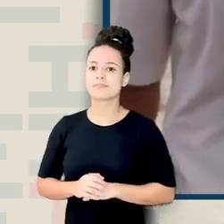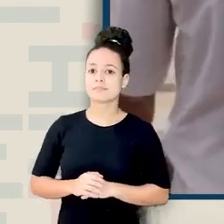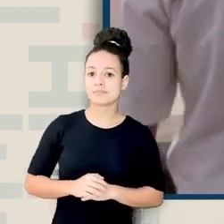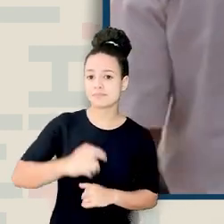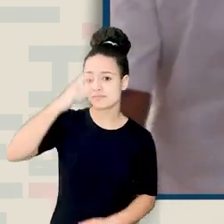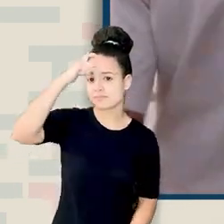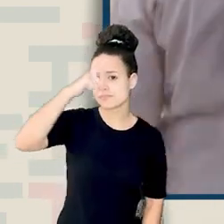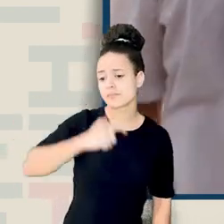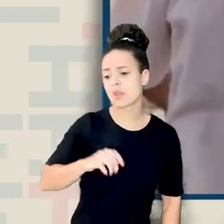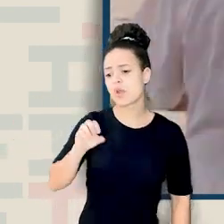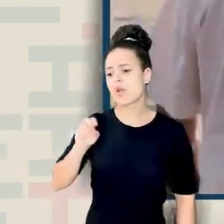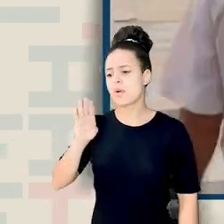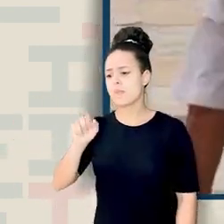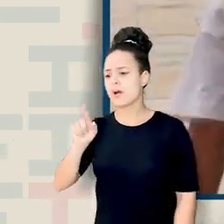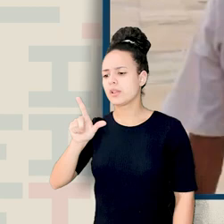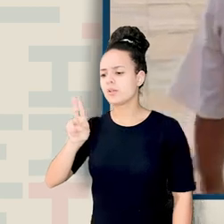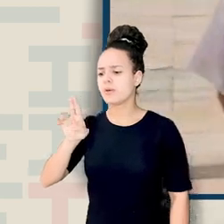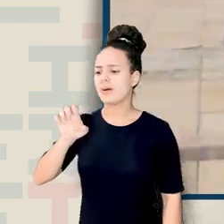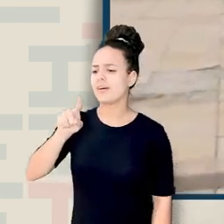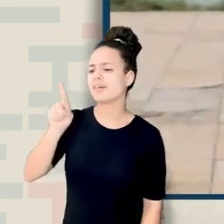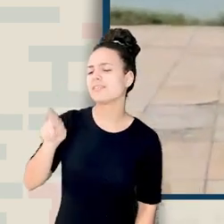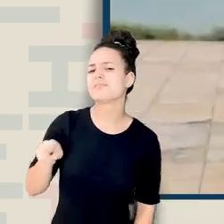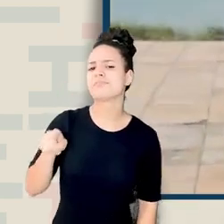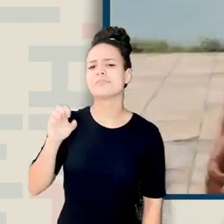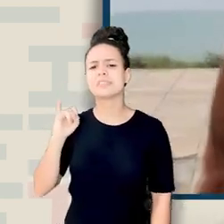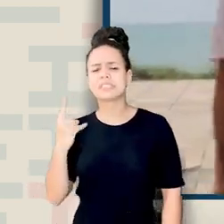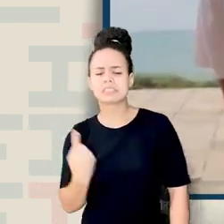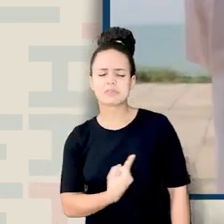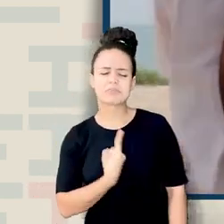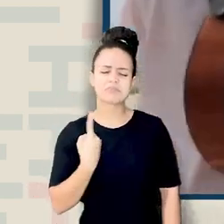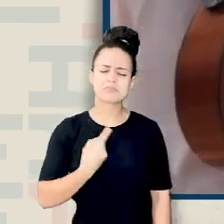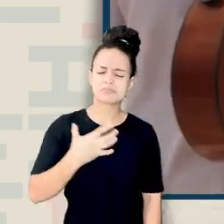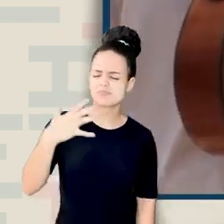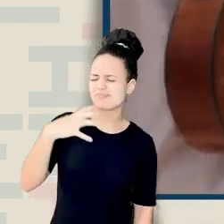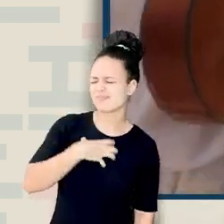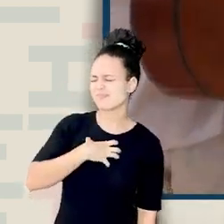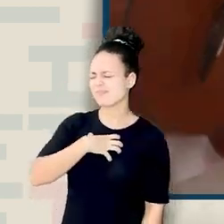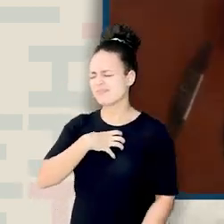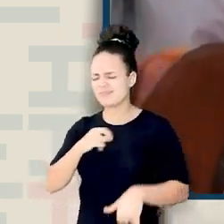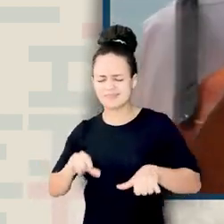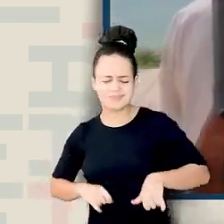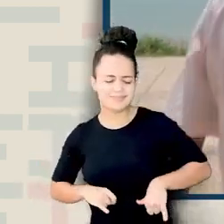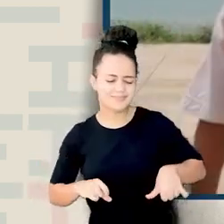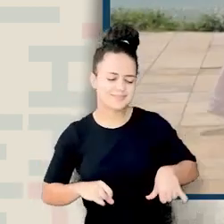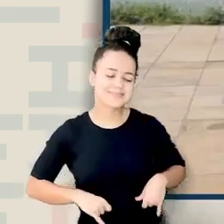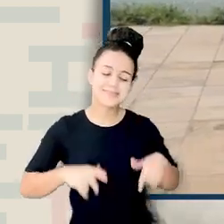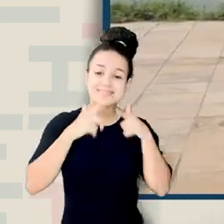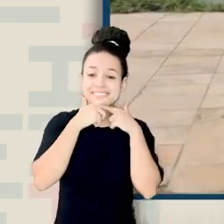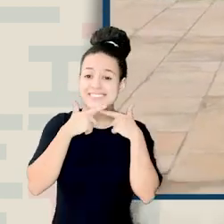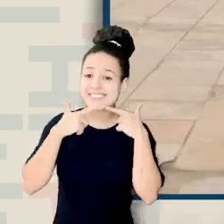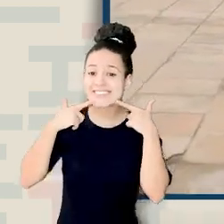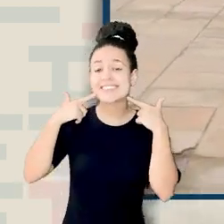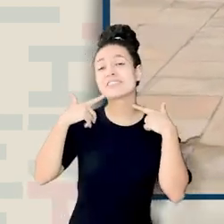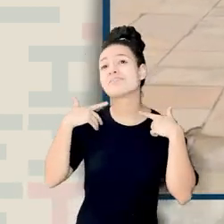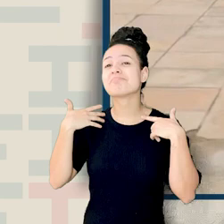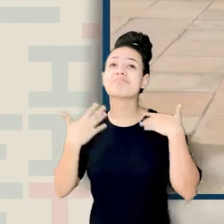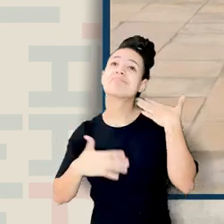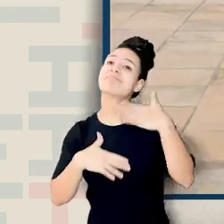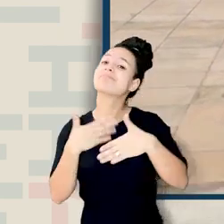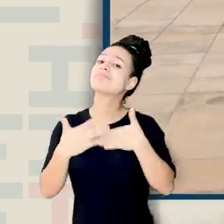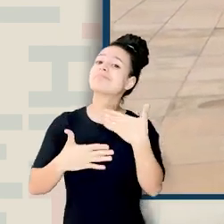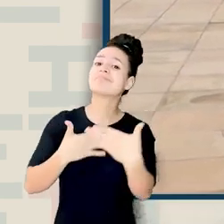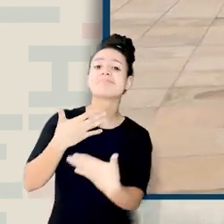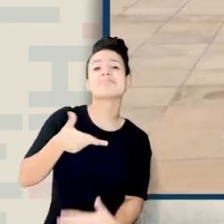Ser o baluaê, se a solidão nos ferir, sorrir, agir e caminhar.